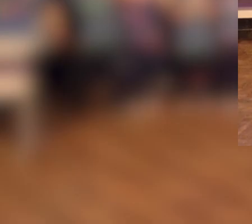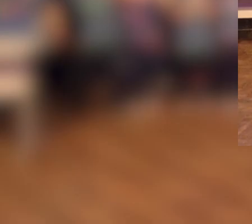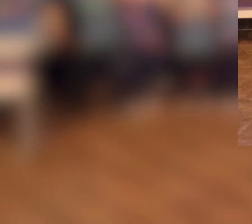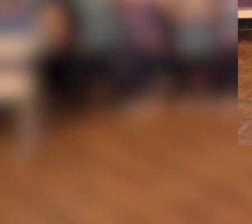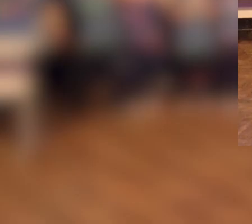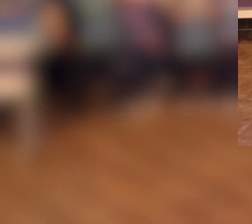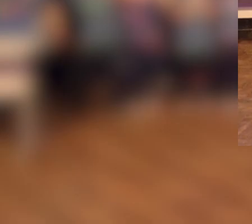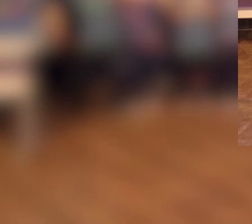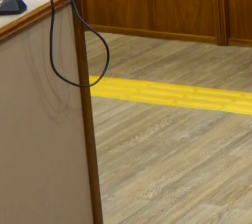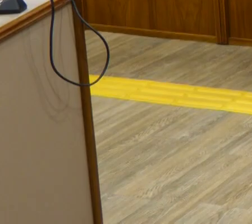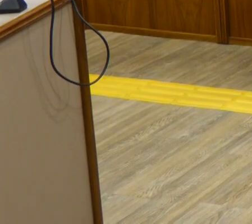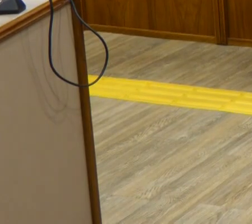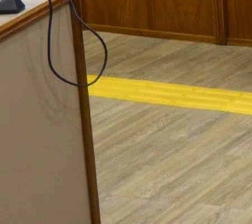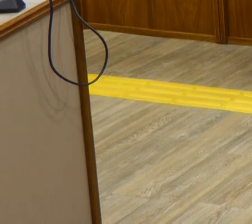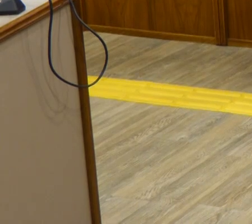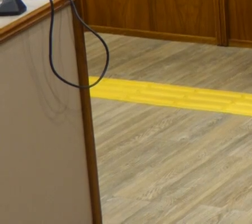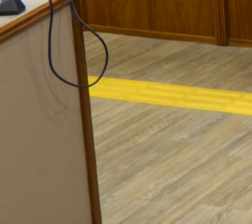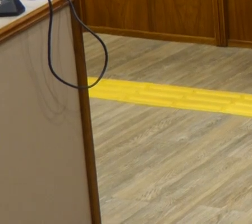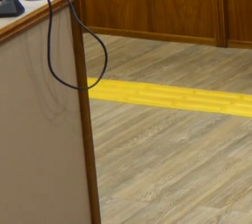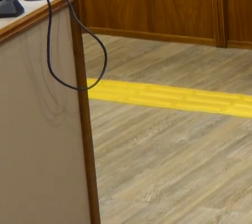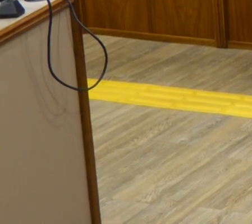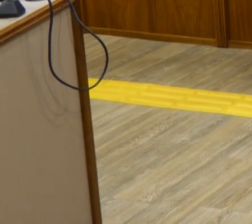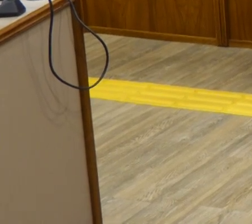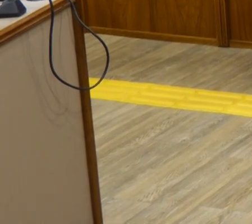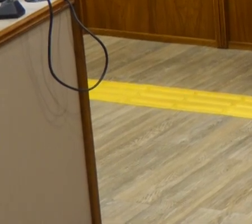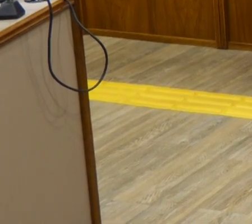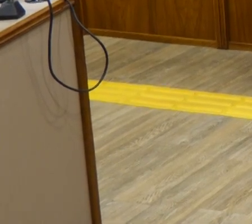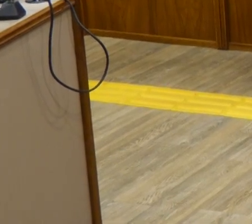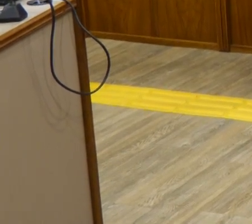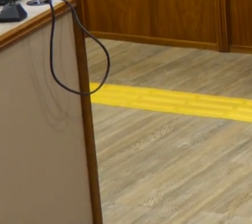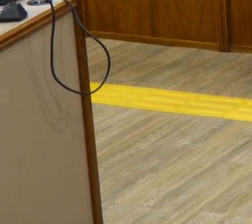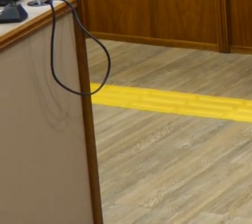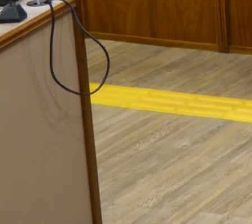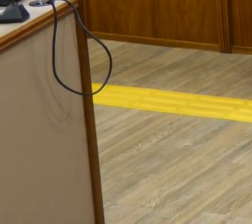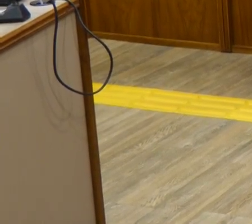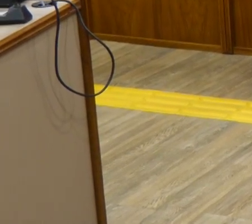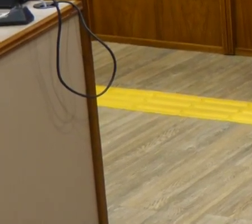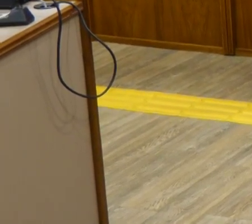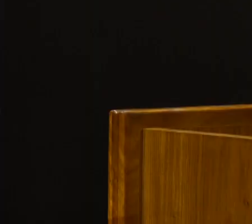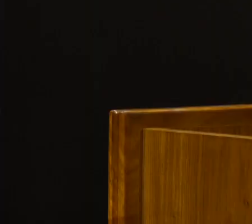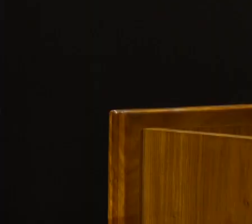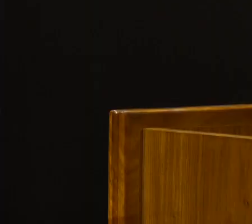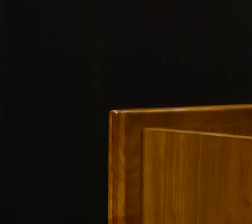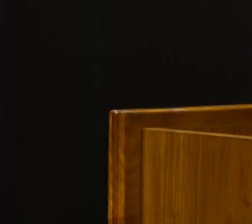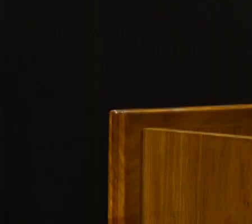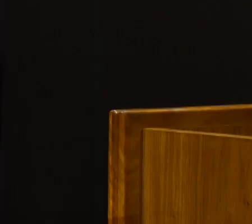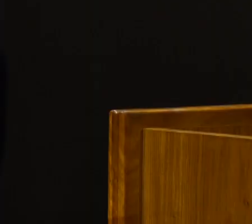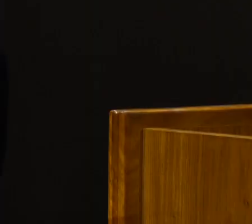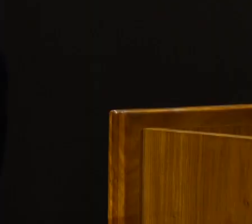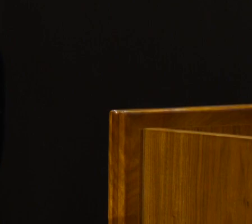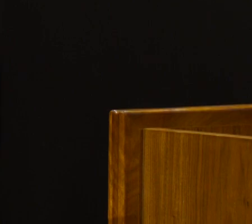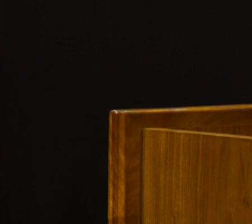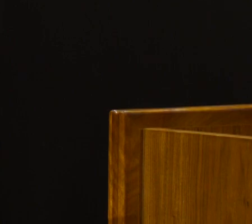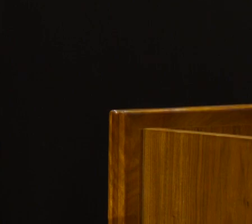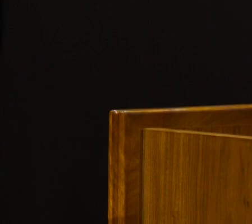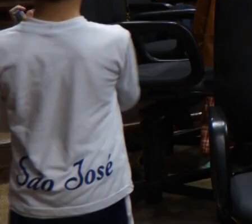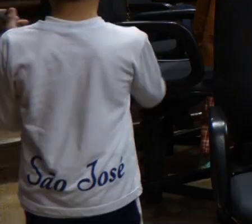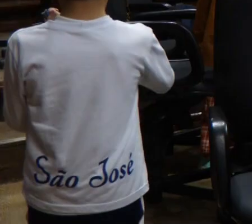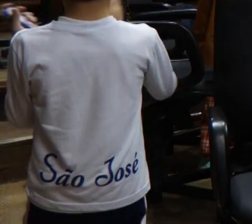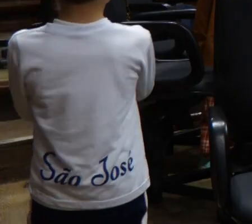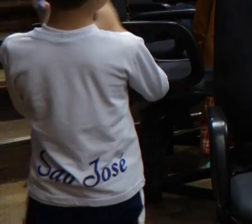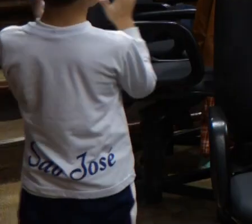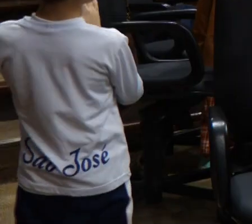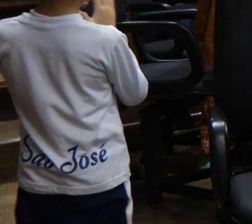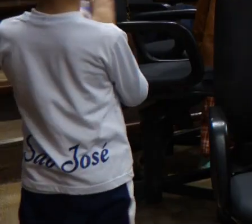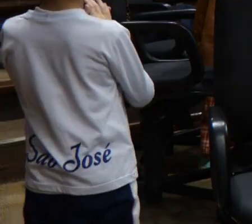ministrar oficinas de música, realizar shows infantis com contação de histórias musicadas e palestras motivacionais para